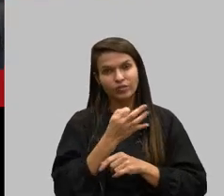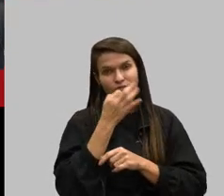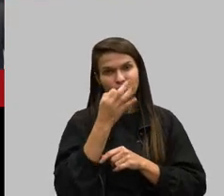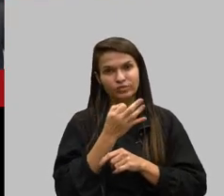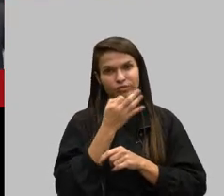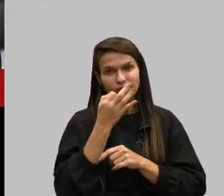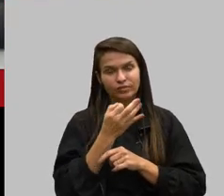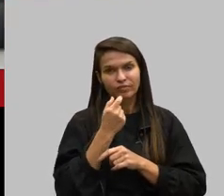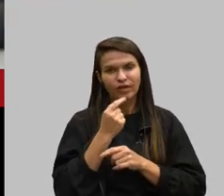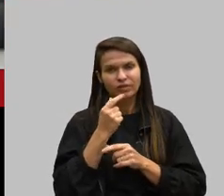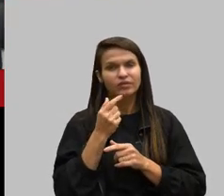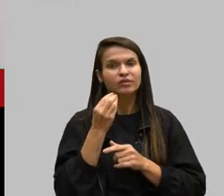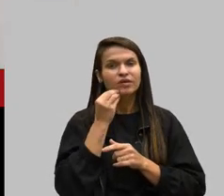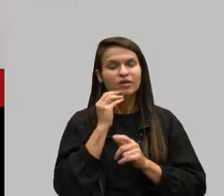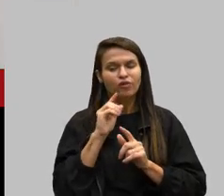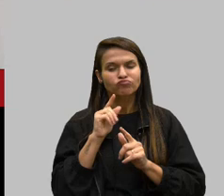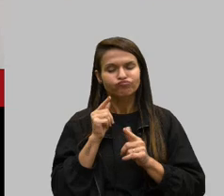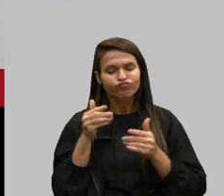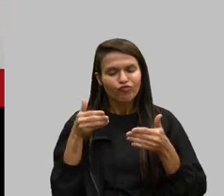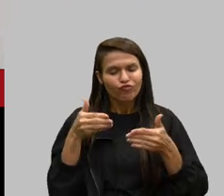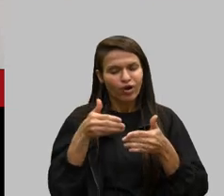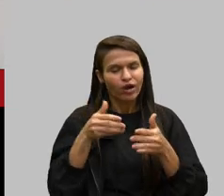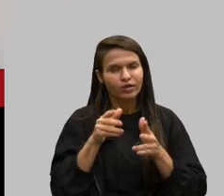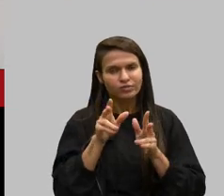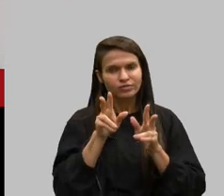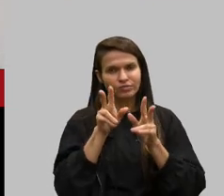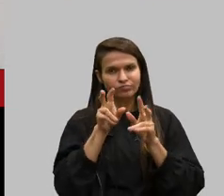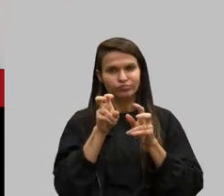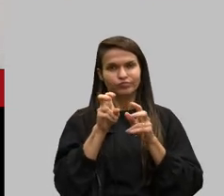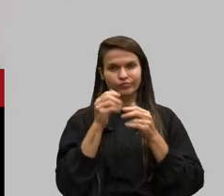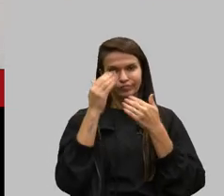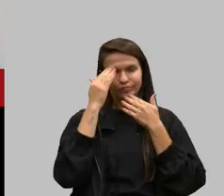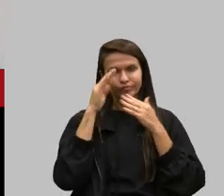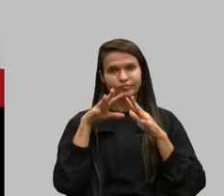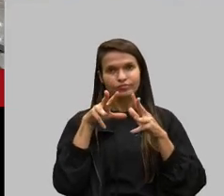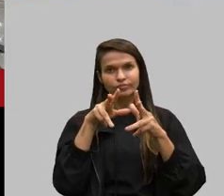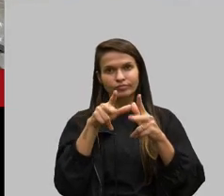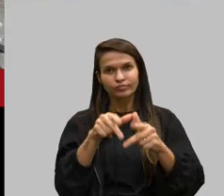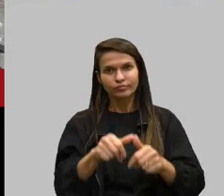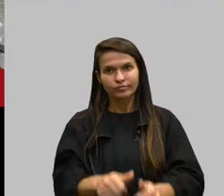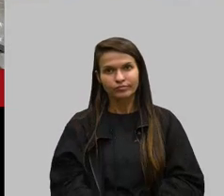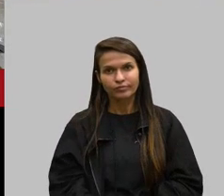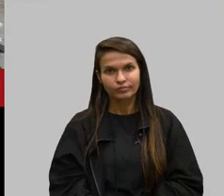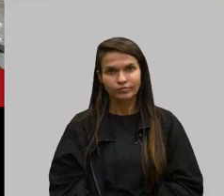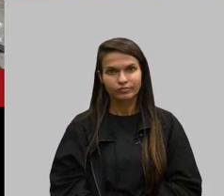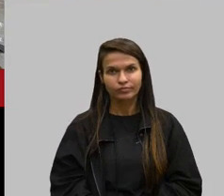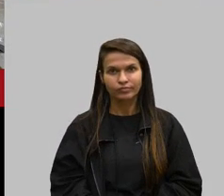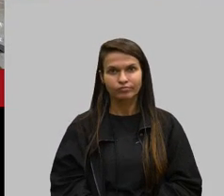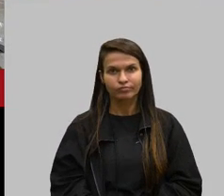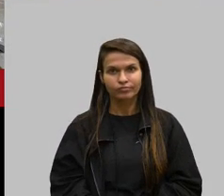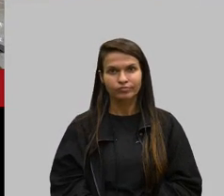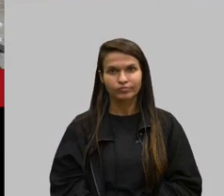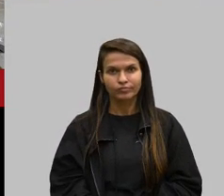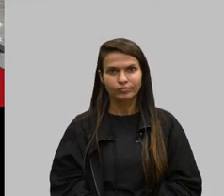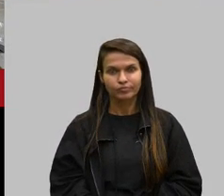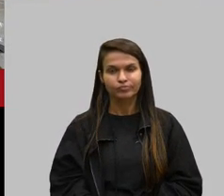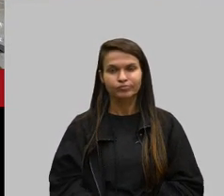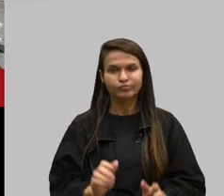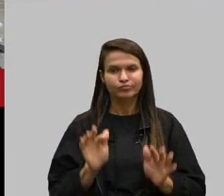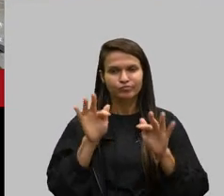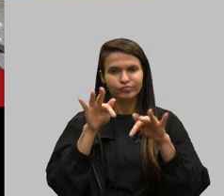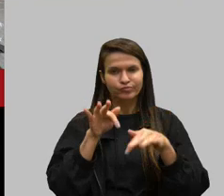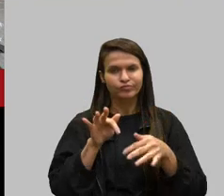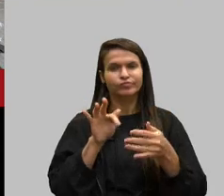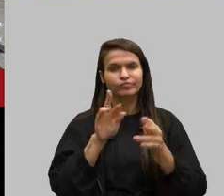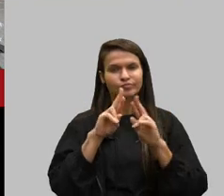tentar intensificar isso obrigado obrigado a todos cumprida felidade da reunião a presença